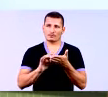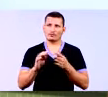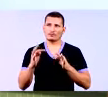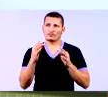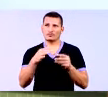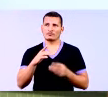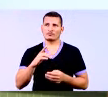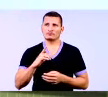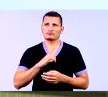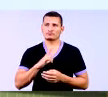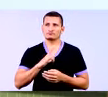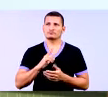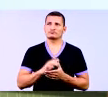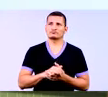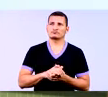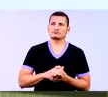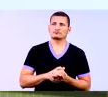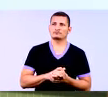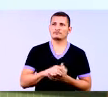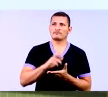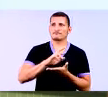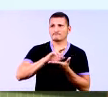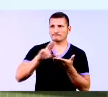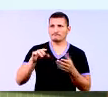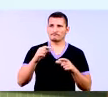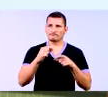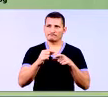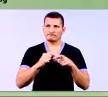eles são multinúcleos hoje.